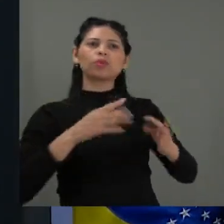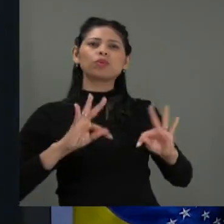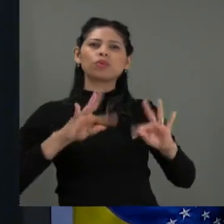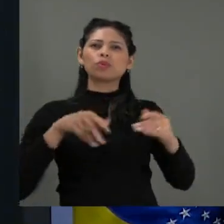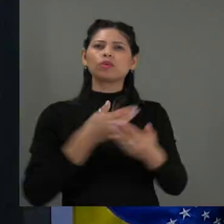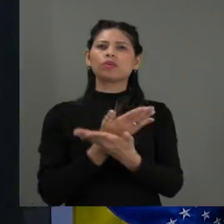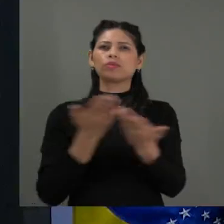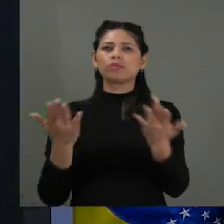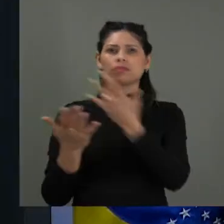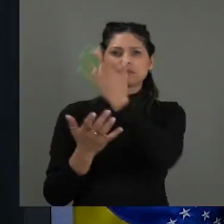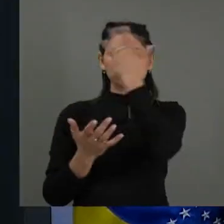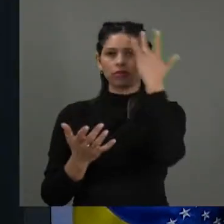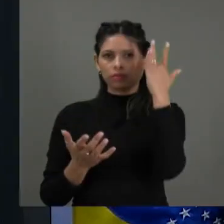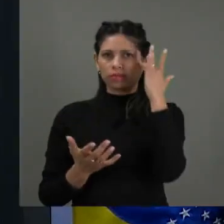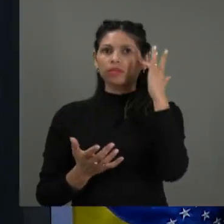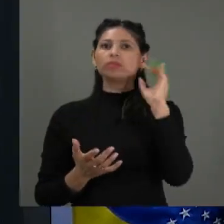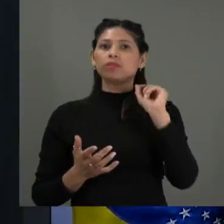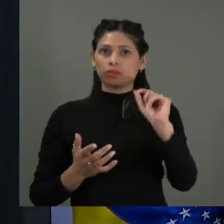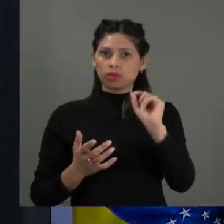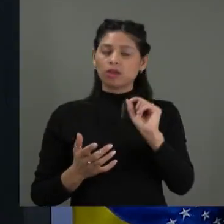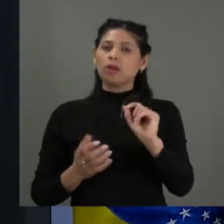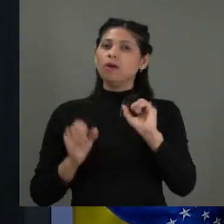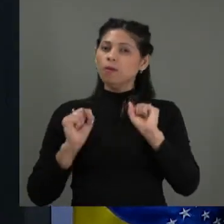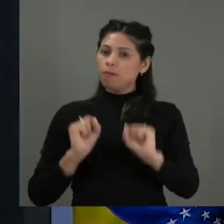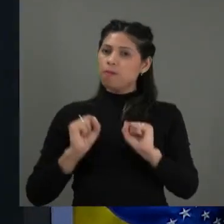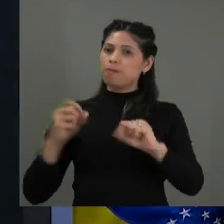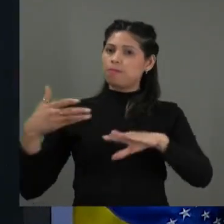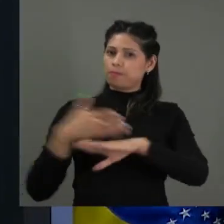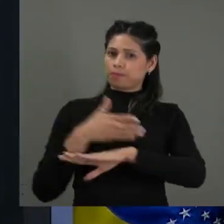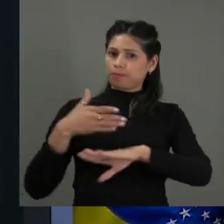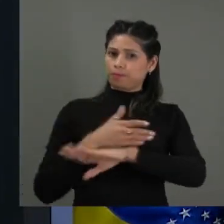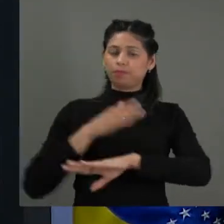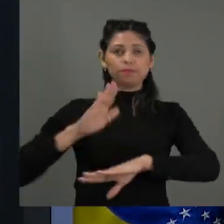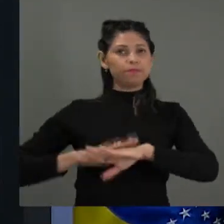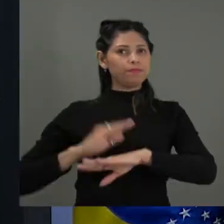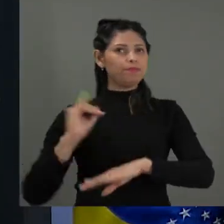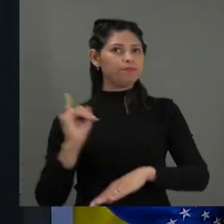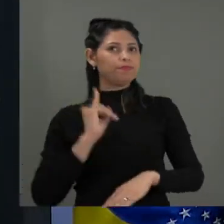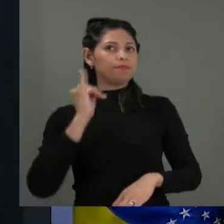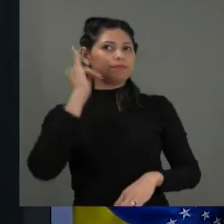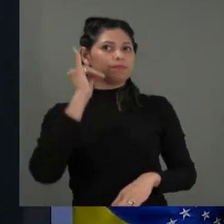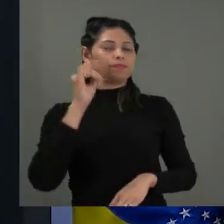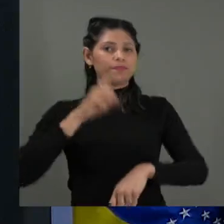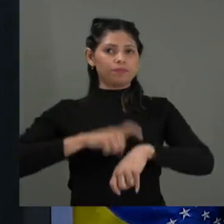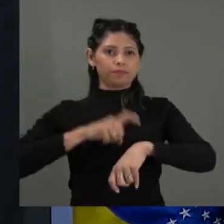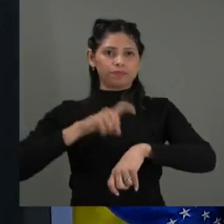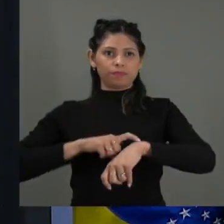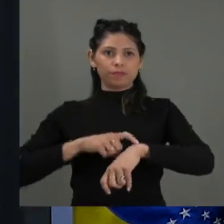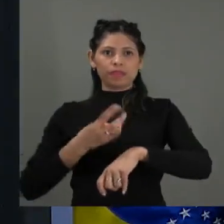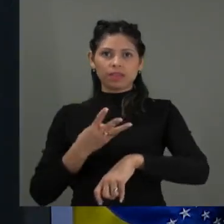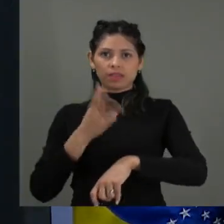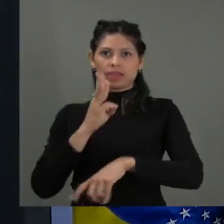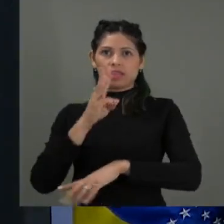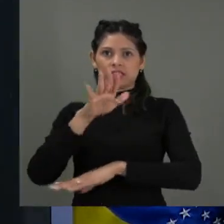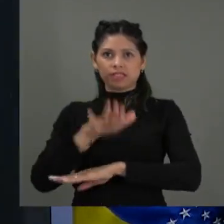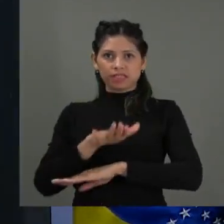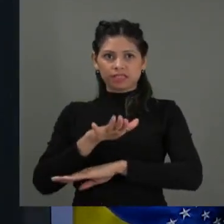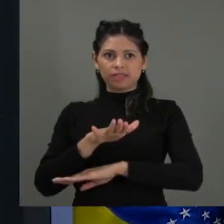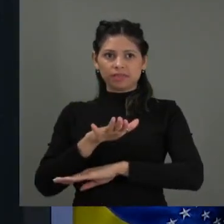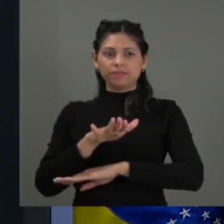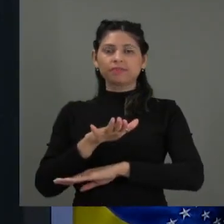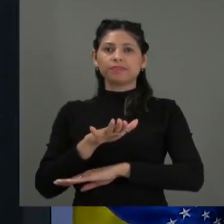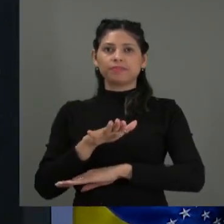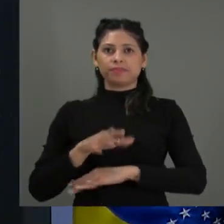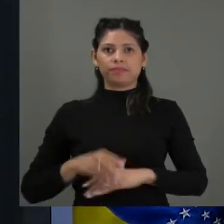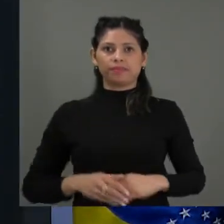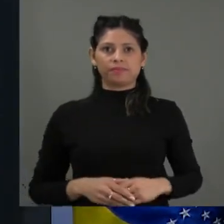quem puder comparecer, é muito importante. Daqui a pouco, 15 horas, nós estamos lançando,